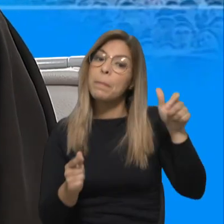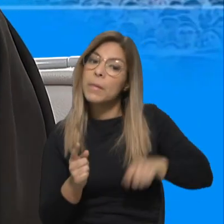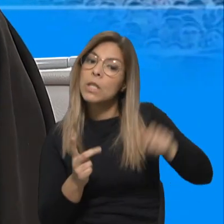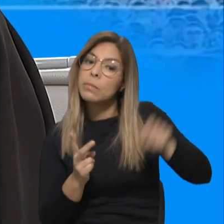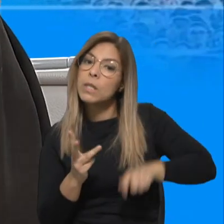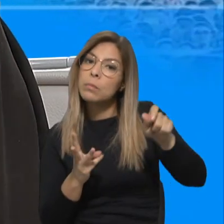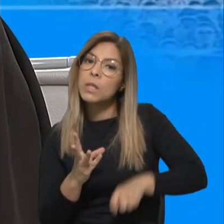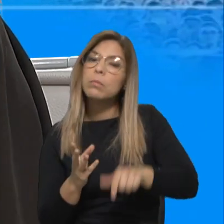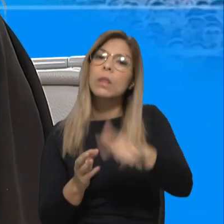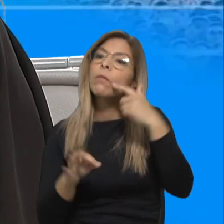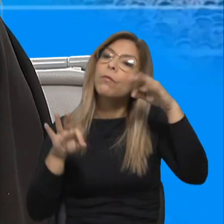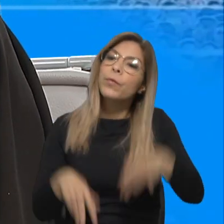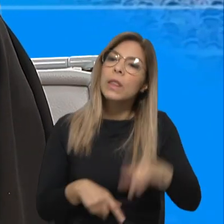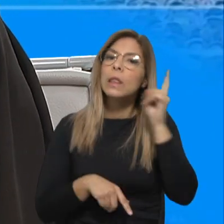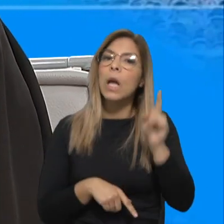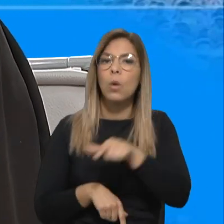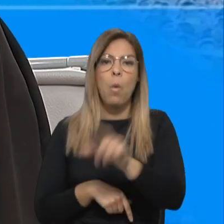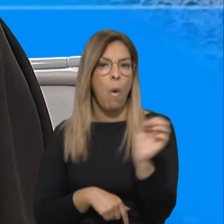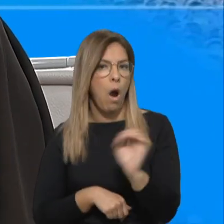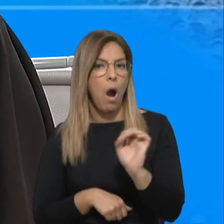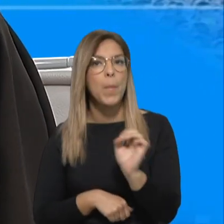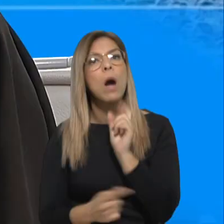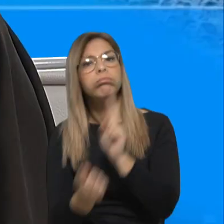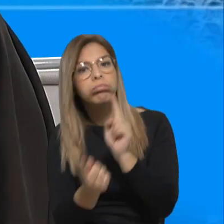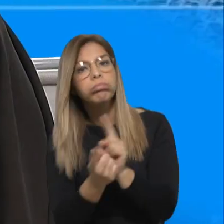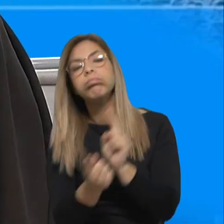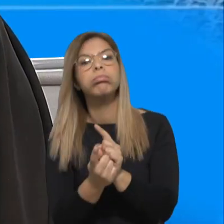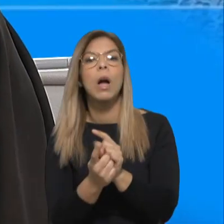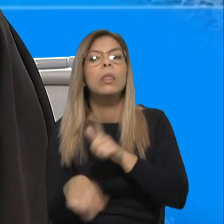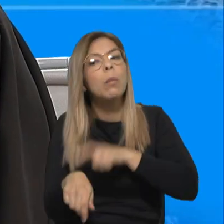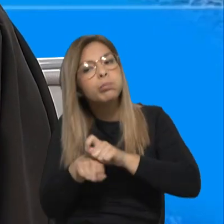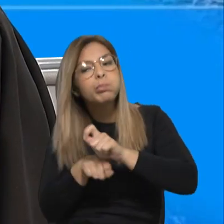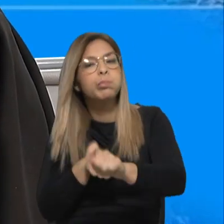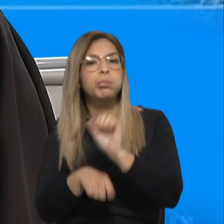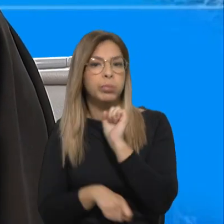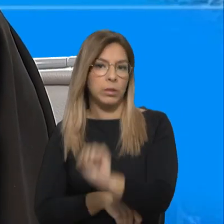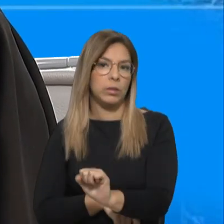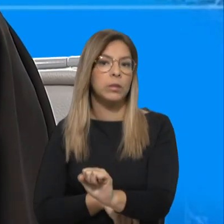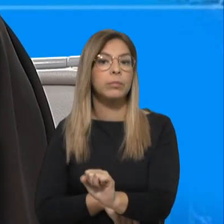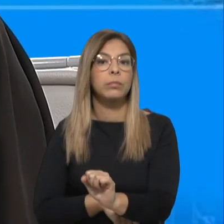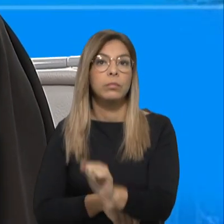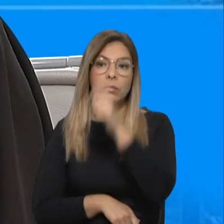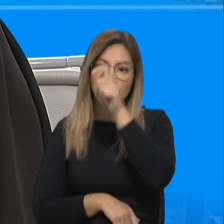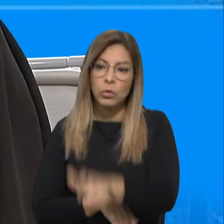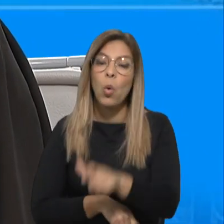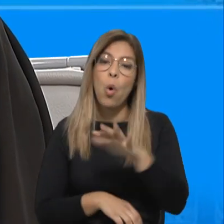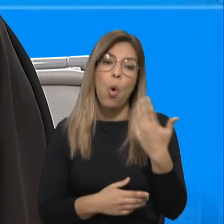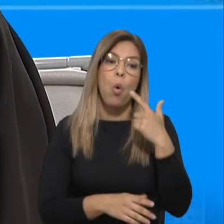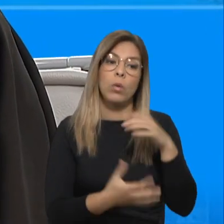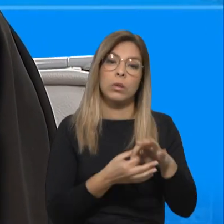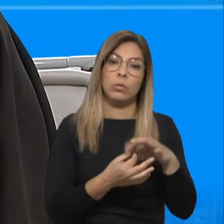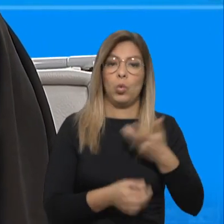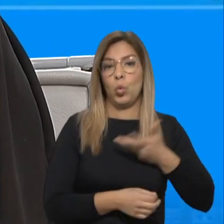limite de término, não há um limite de consultas, é o tempo que for necessário. O tempo que aquela pessoa e que aquele psicólogo ou psicóloga entender,